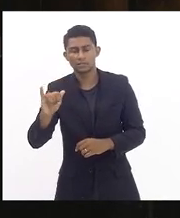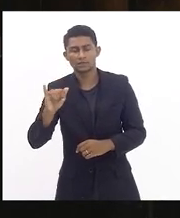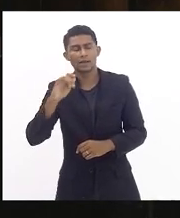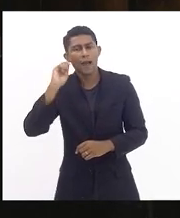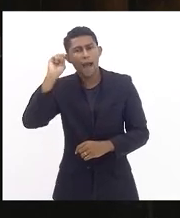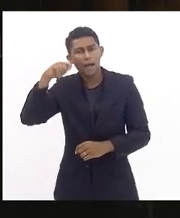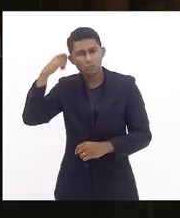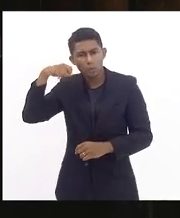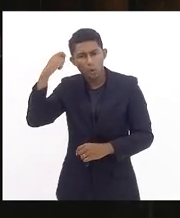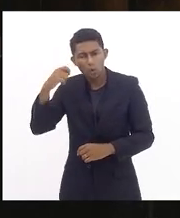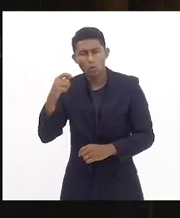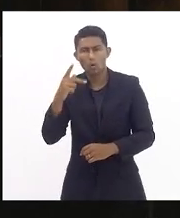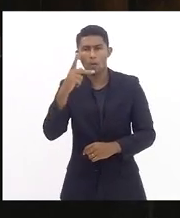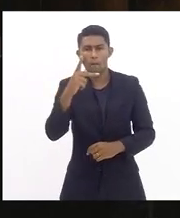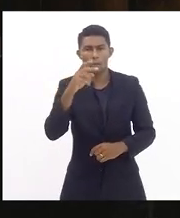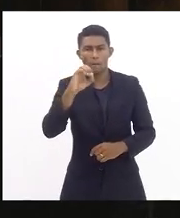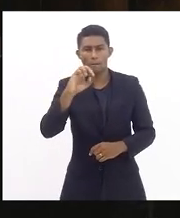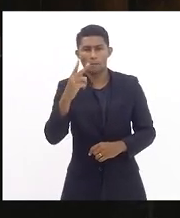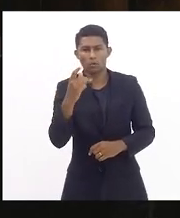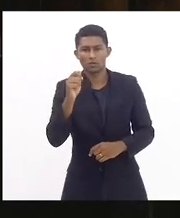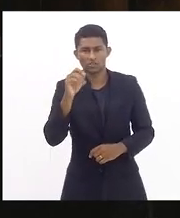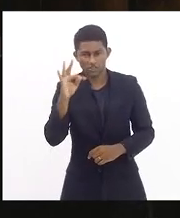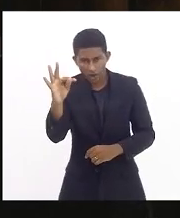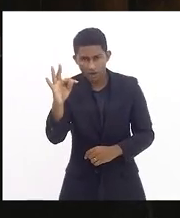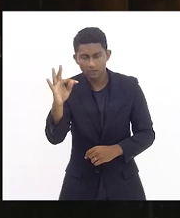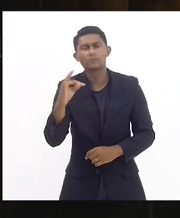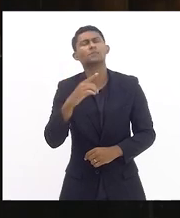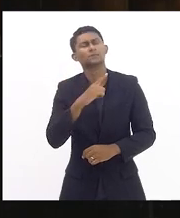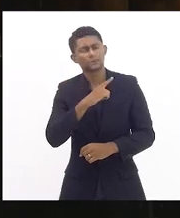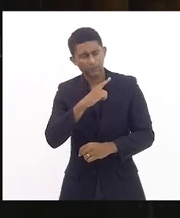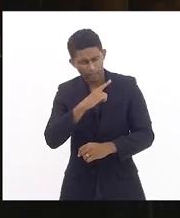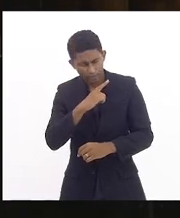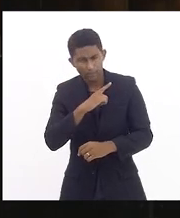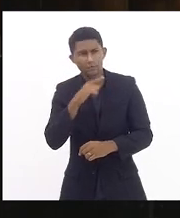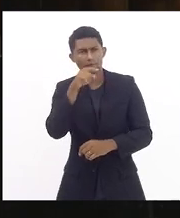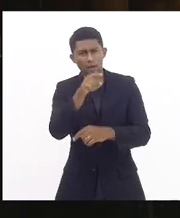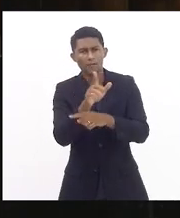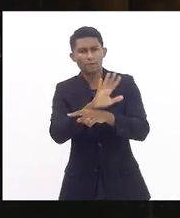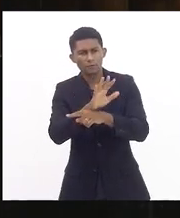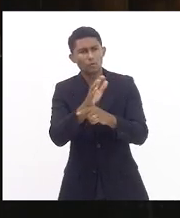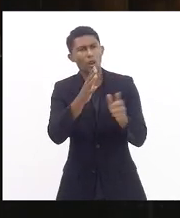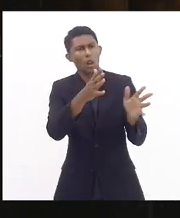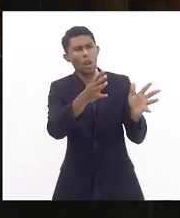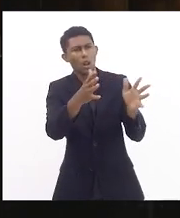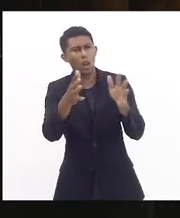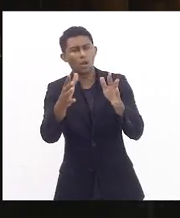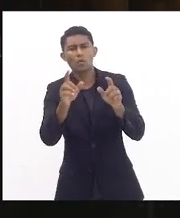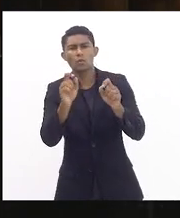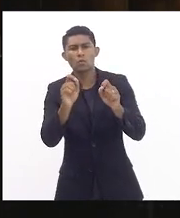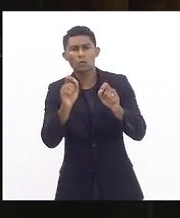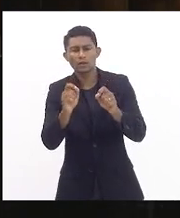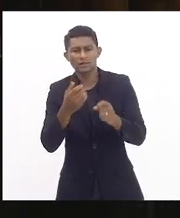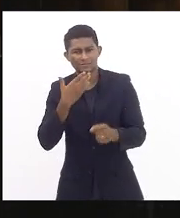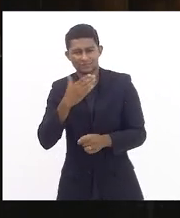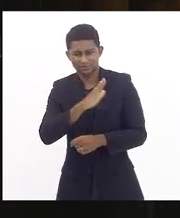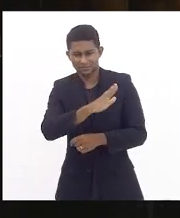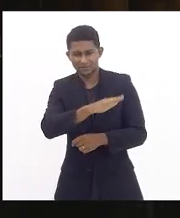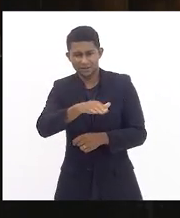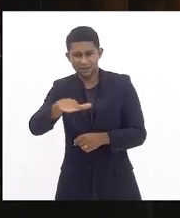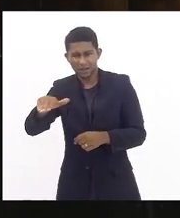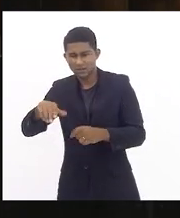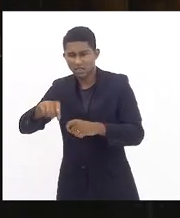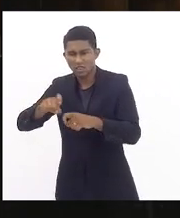em que há uma cena de apologia a pedofilia, uma cena